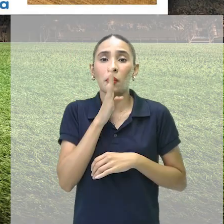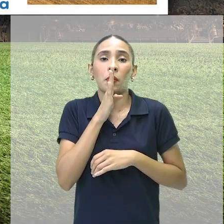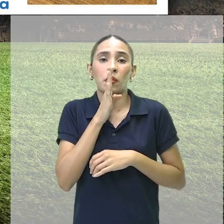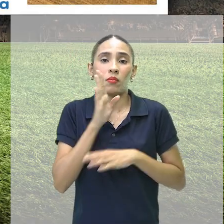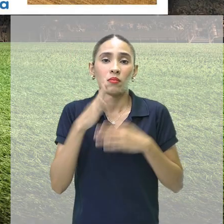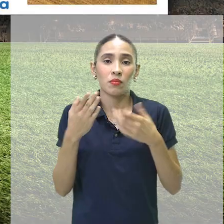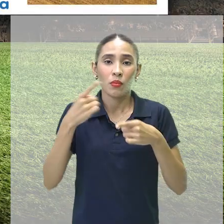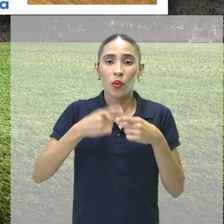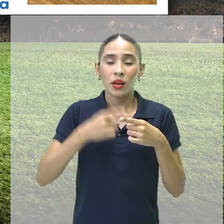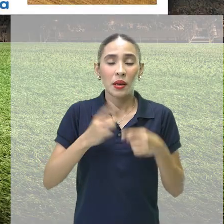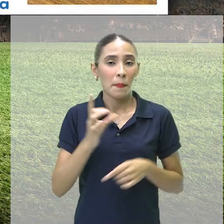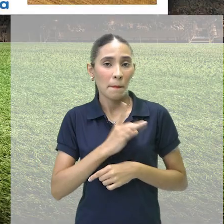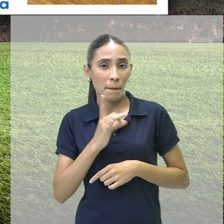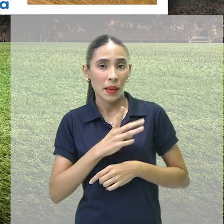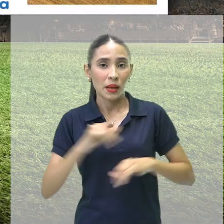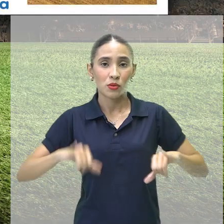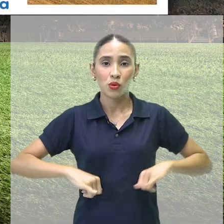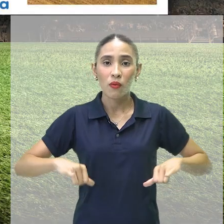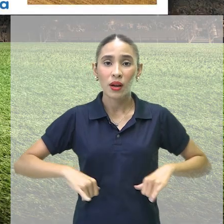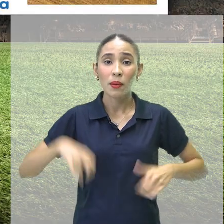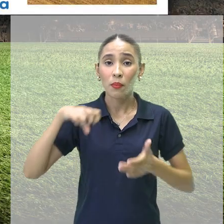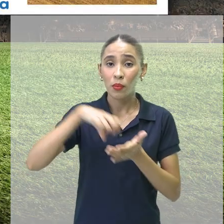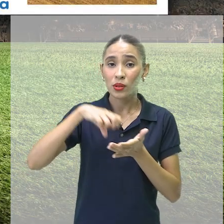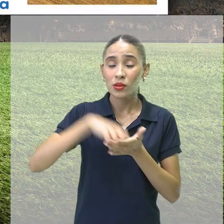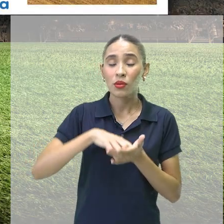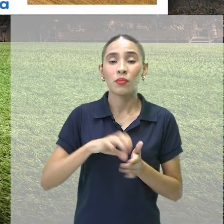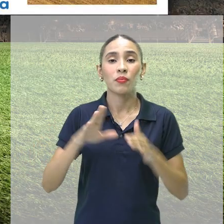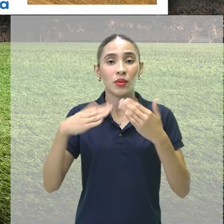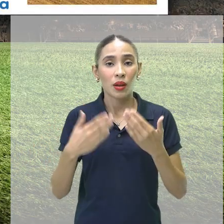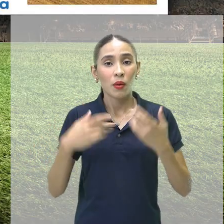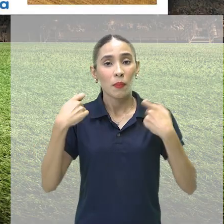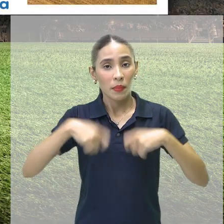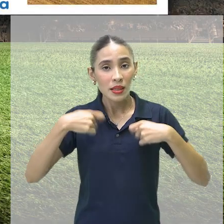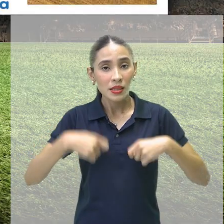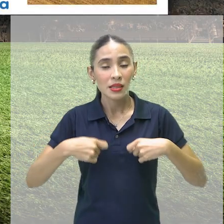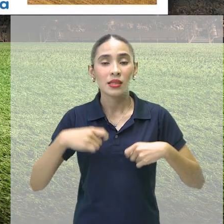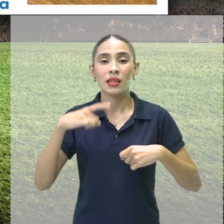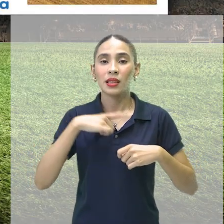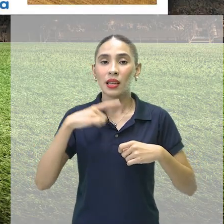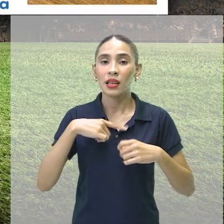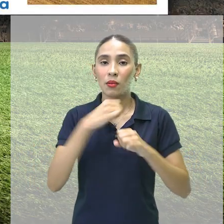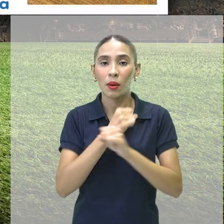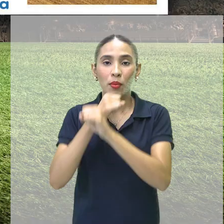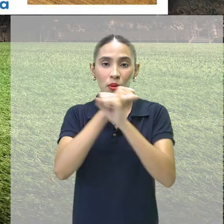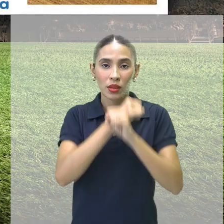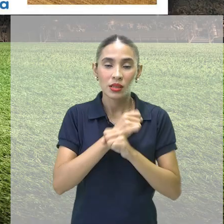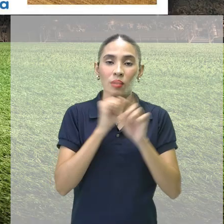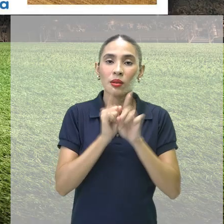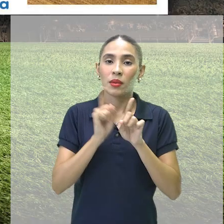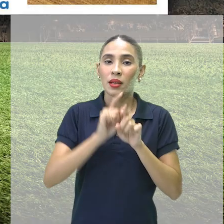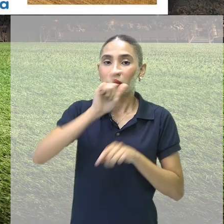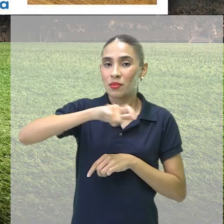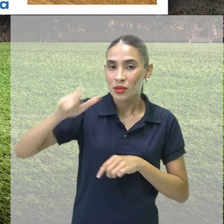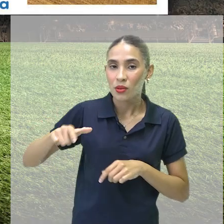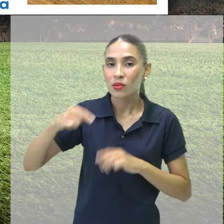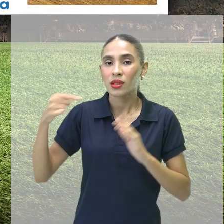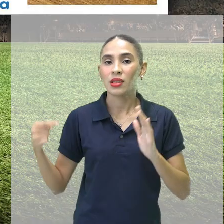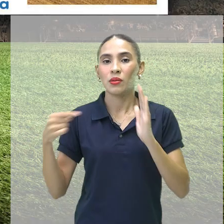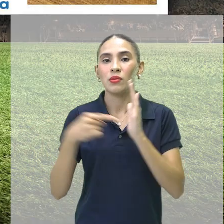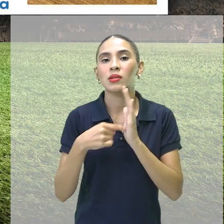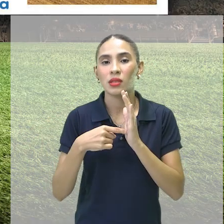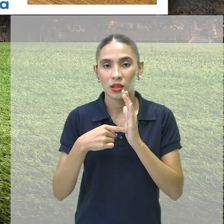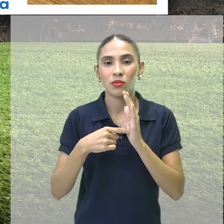medo de sofrer punições, não é mesmo? Então, é necessário que haja uma proteção a essas pessoas que denunciam esses